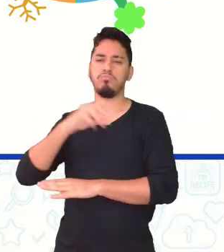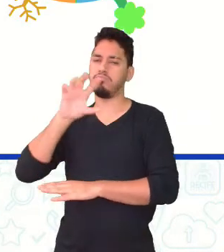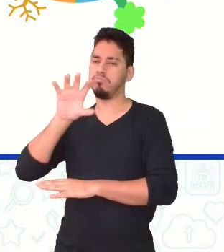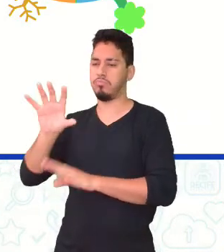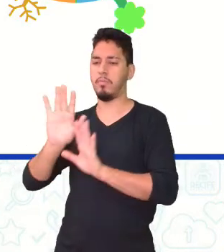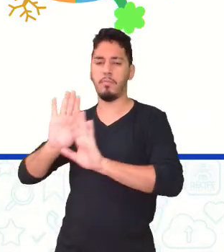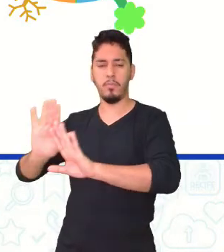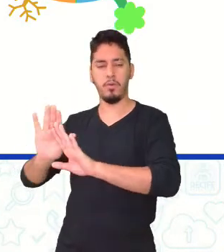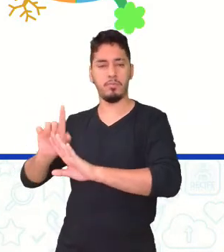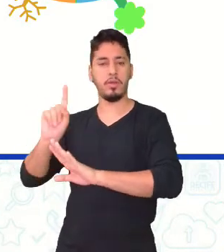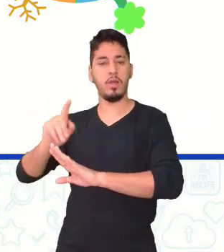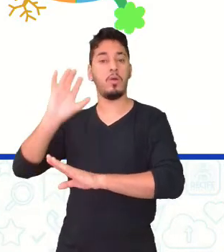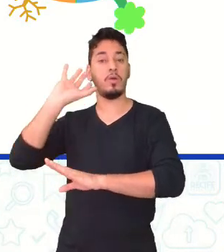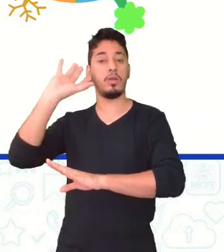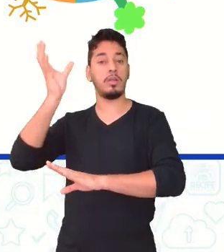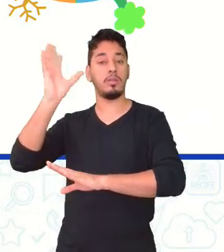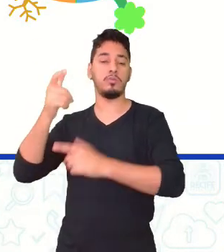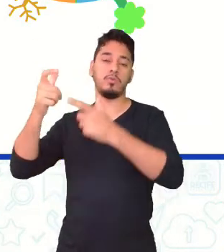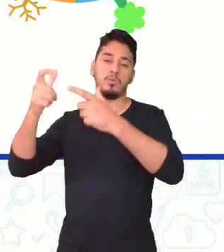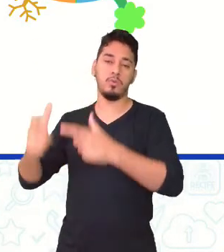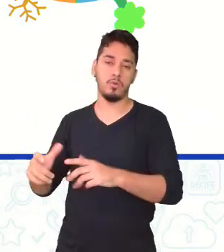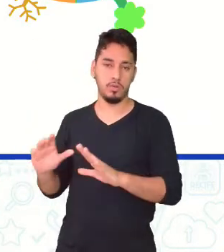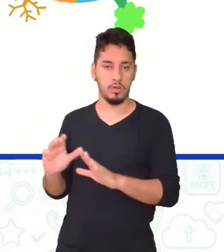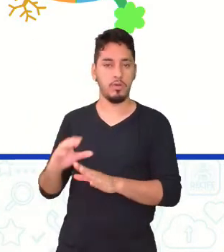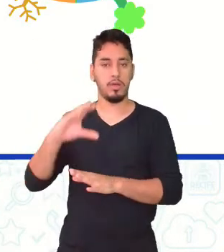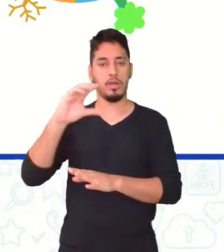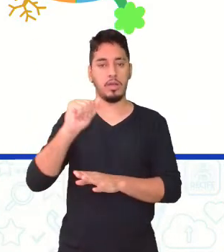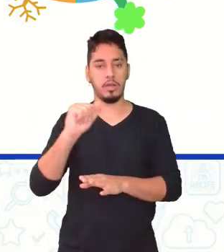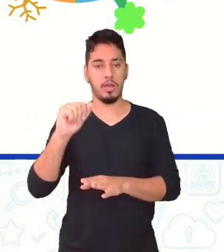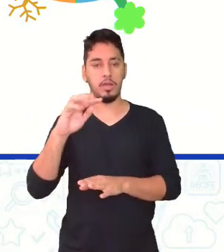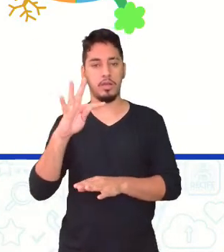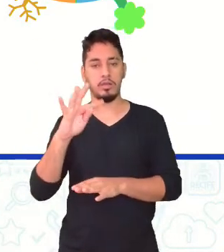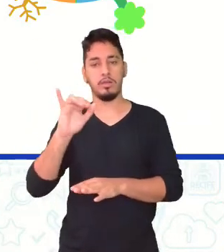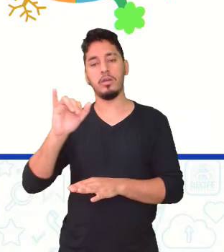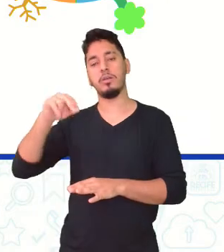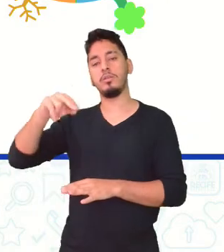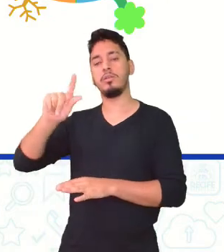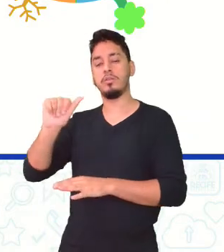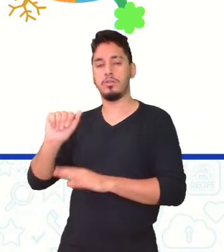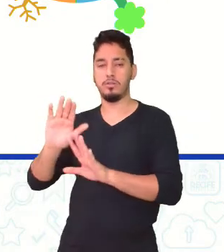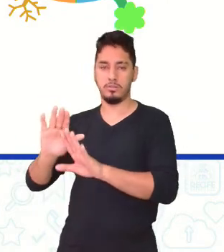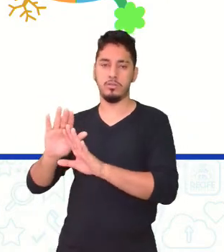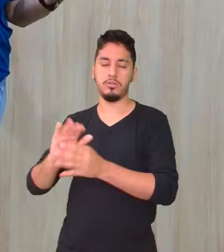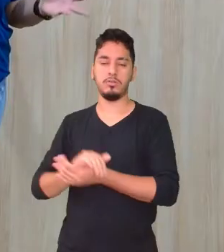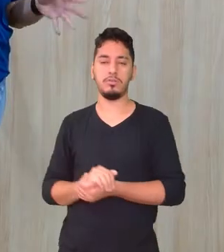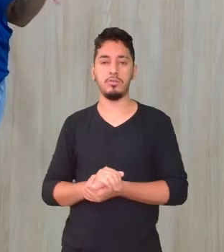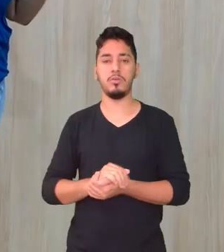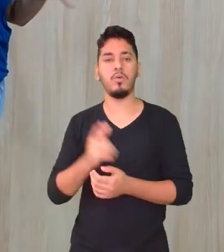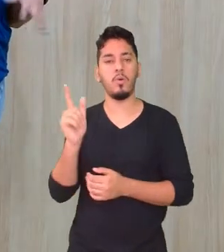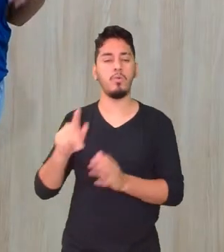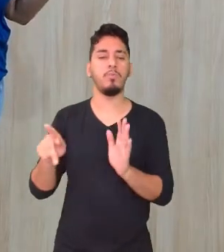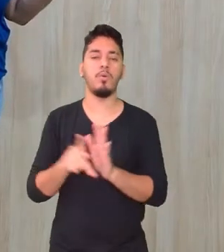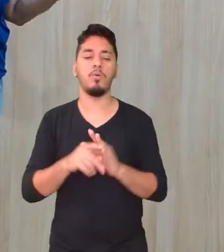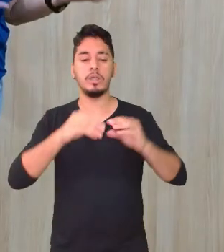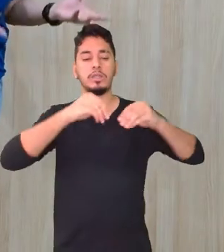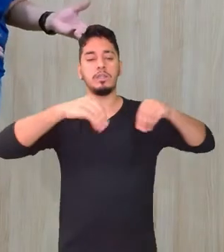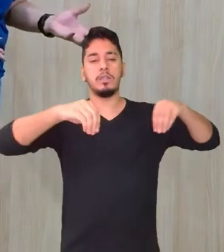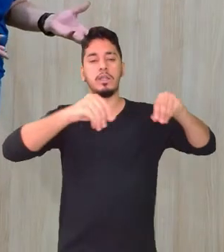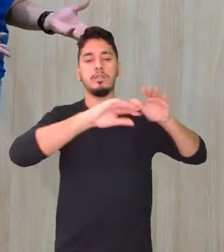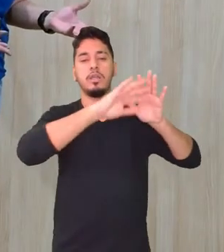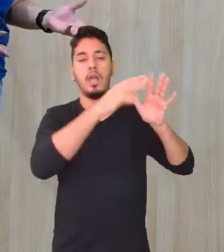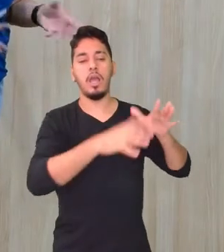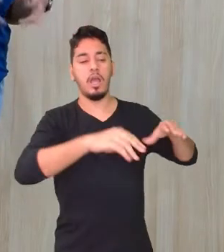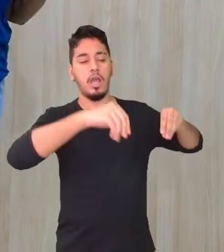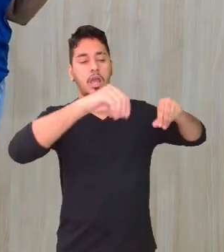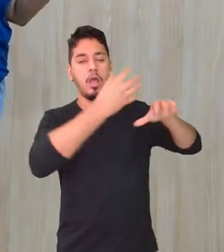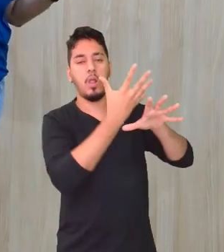tá? É o clima do lugar, tá certo? Então, é um clima semiárido, tá certo? Como os desertos são de clima